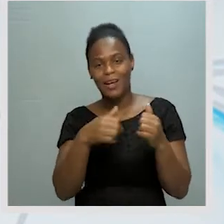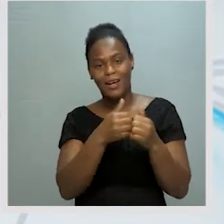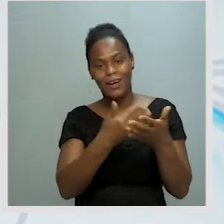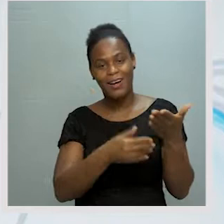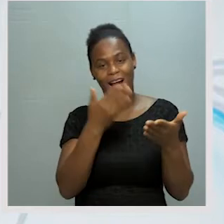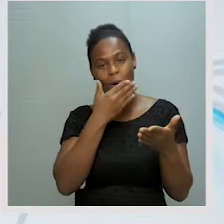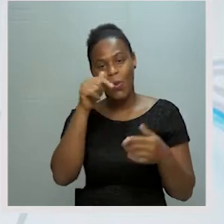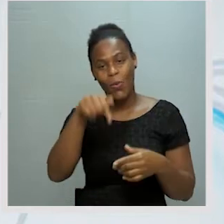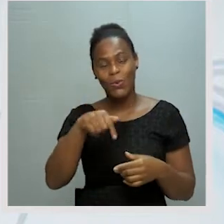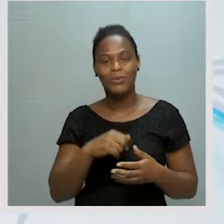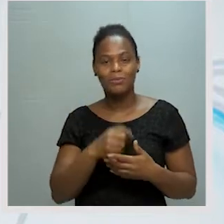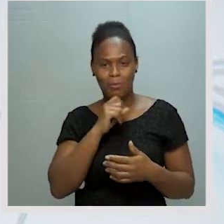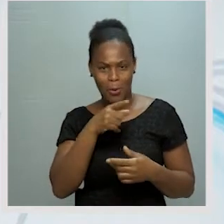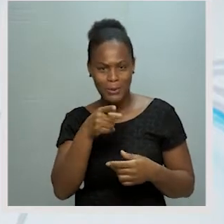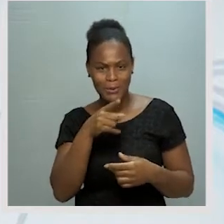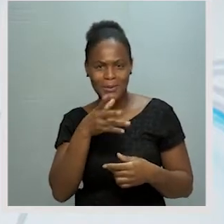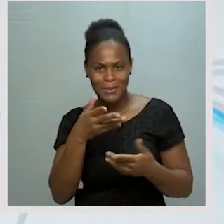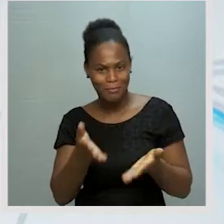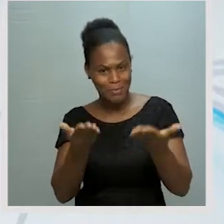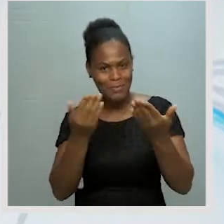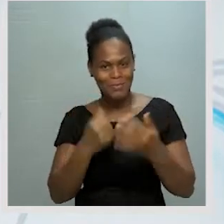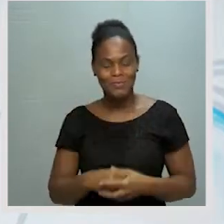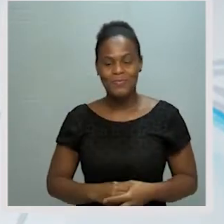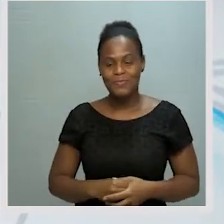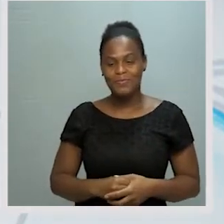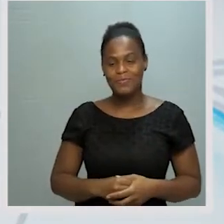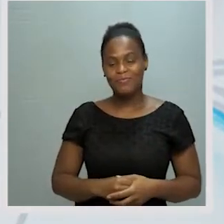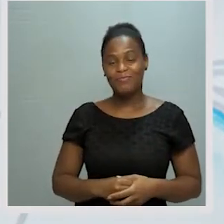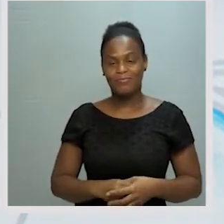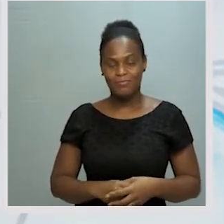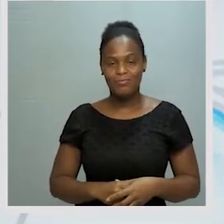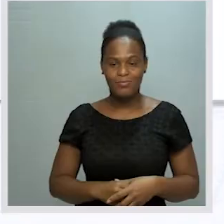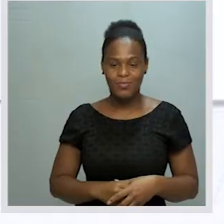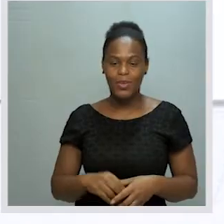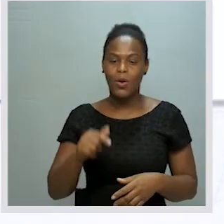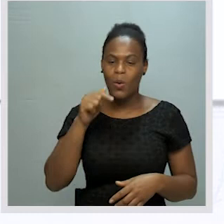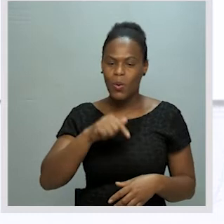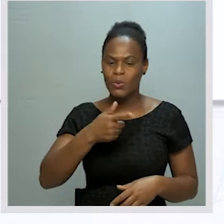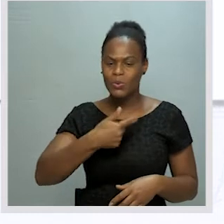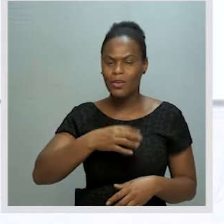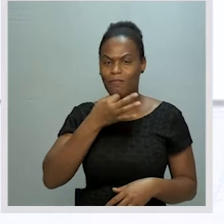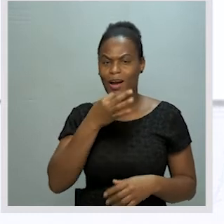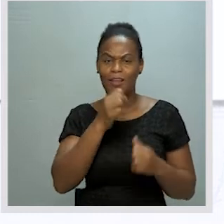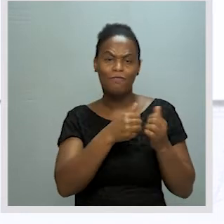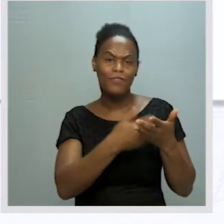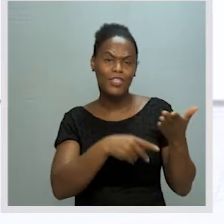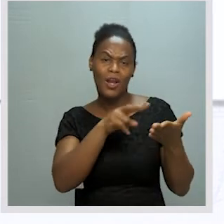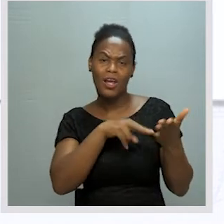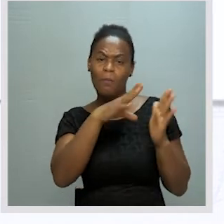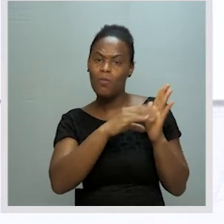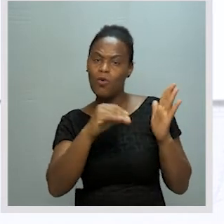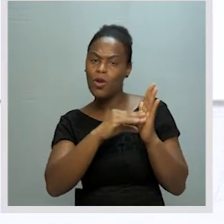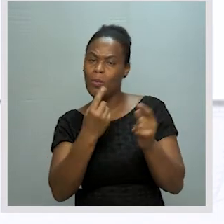da aula de hoje. Pode ser? Avance. Então, nós falamos de ficha de leitura e os seus